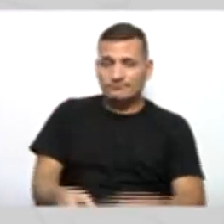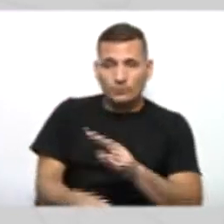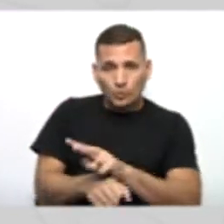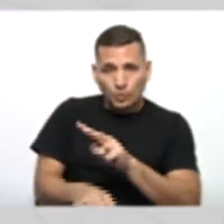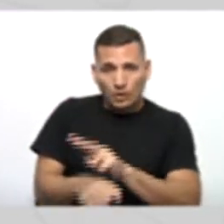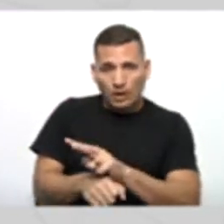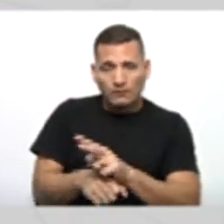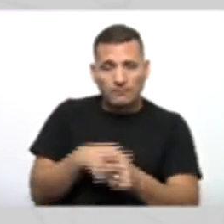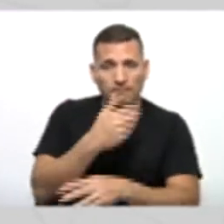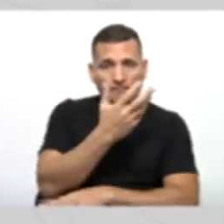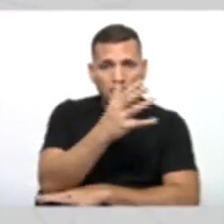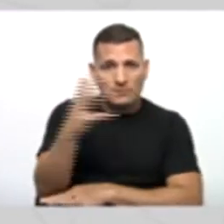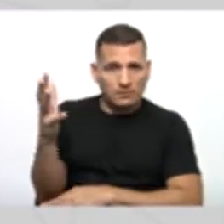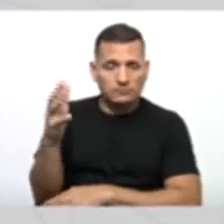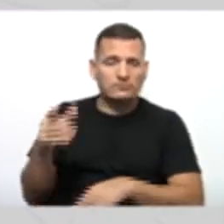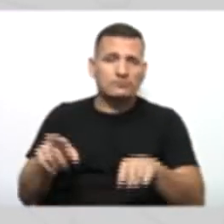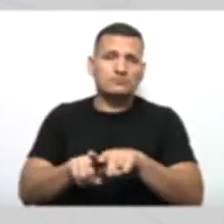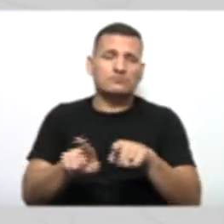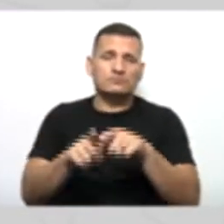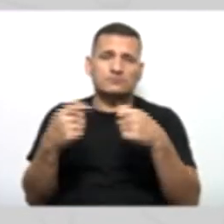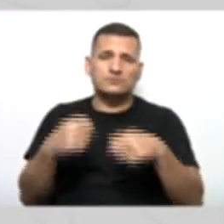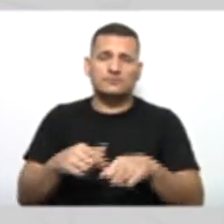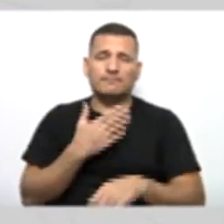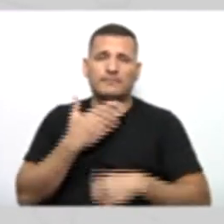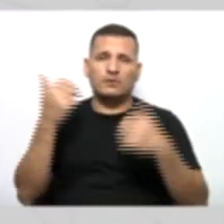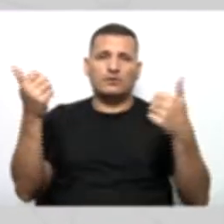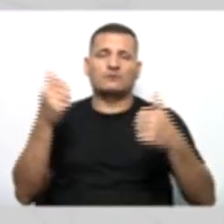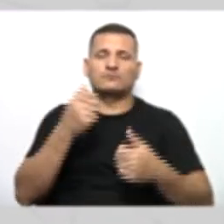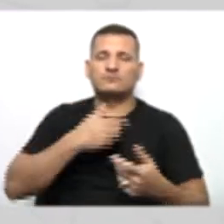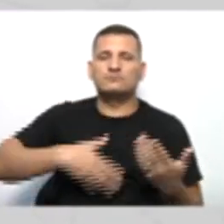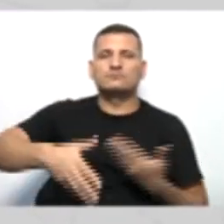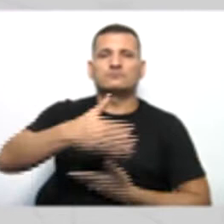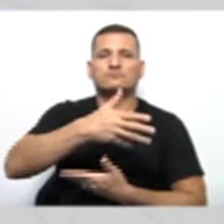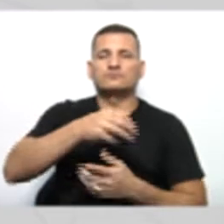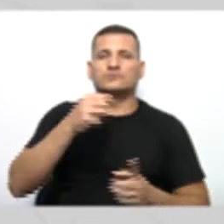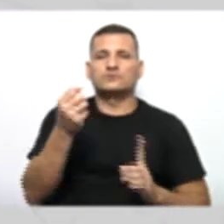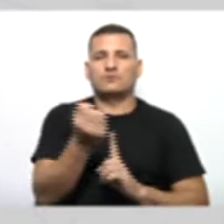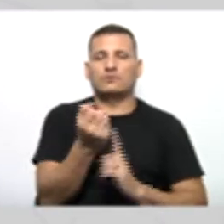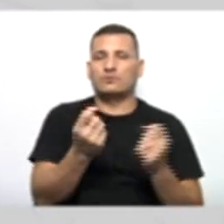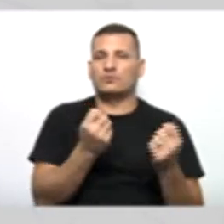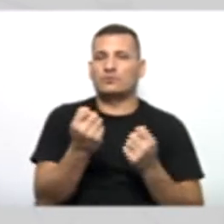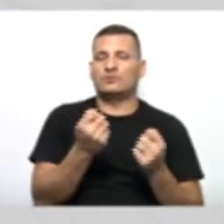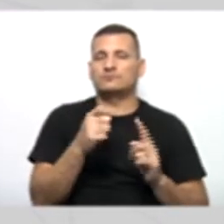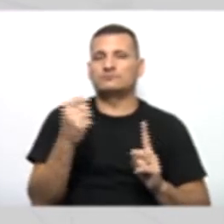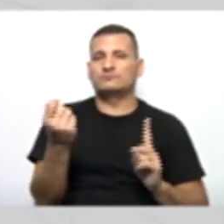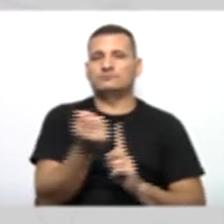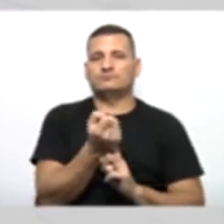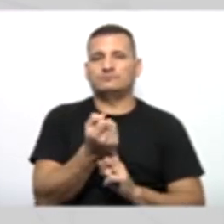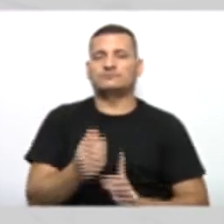teria que melhorar a relação social e econômica da sociedade.